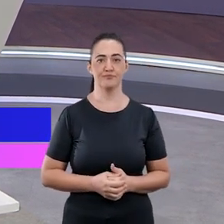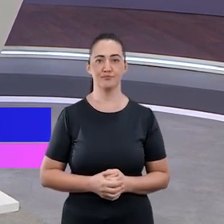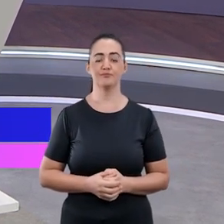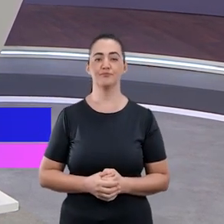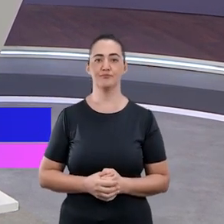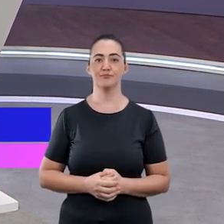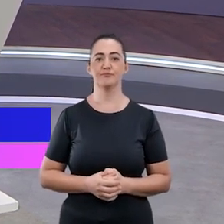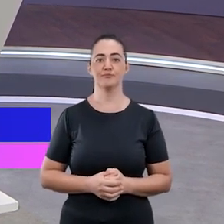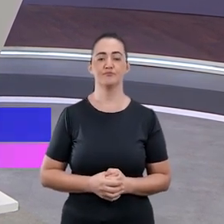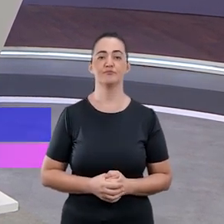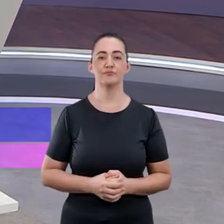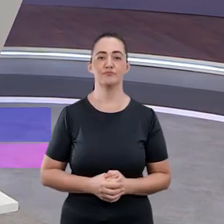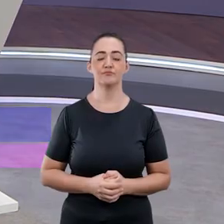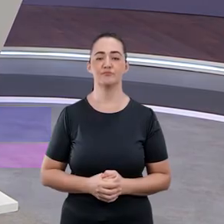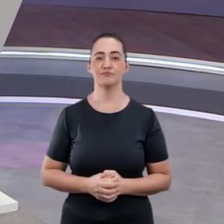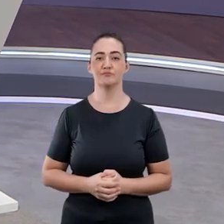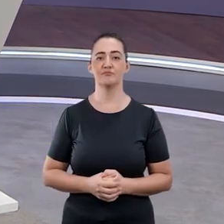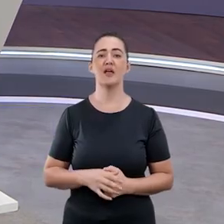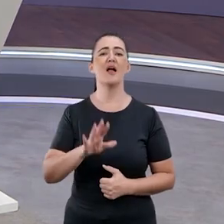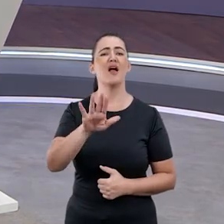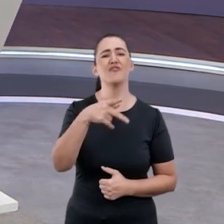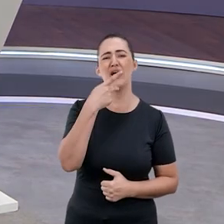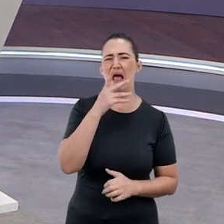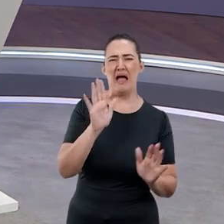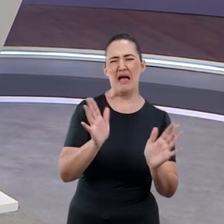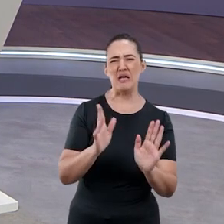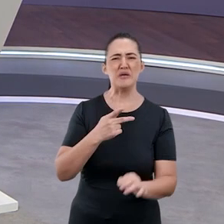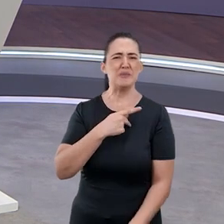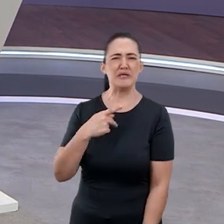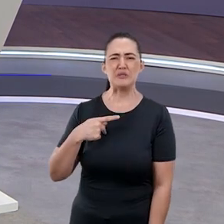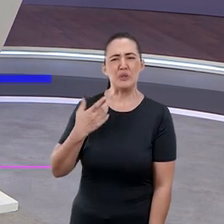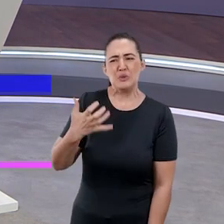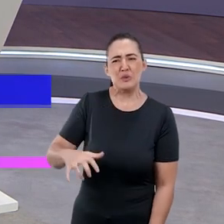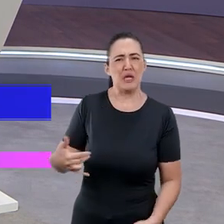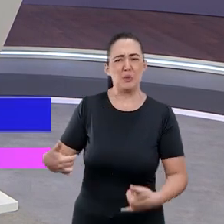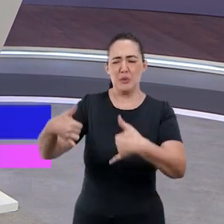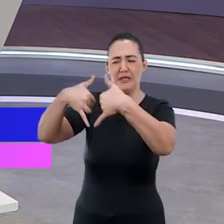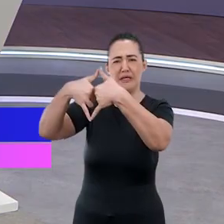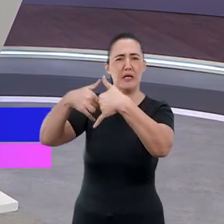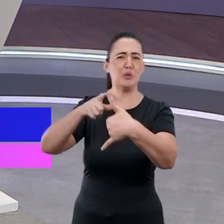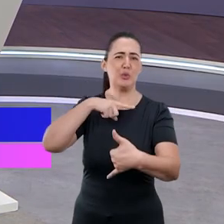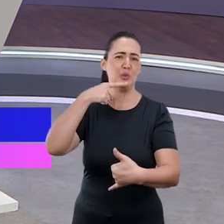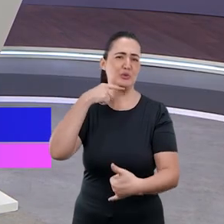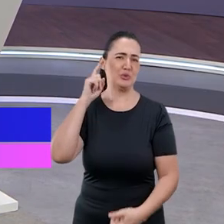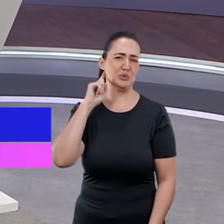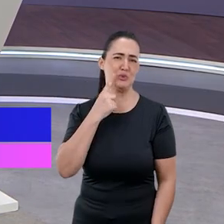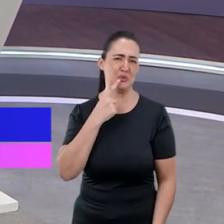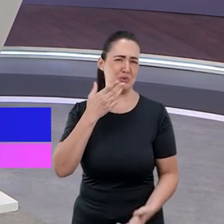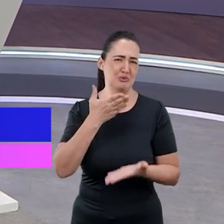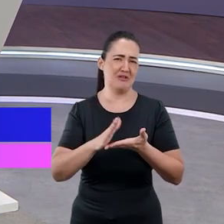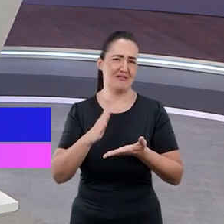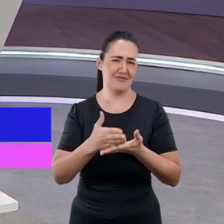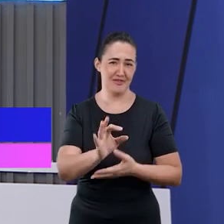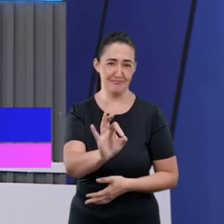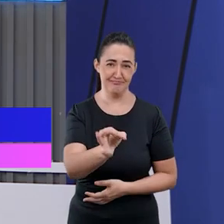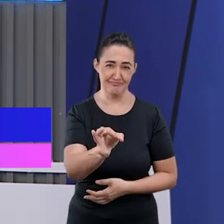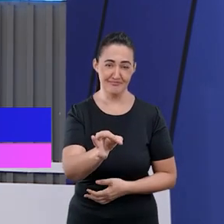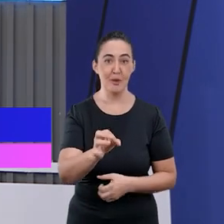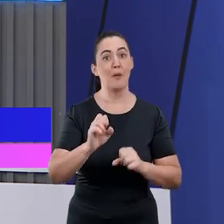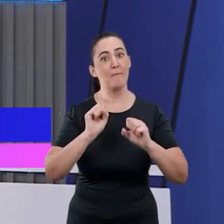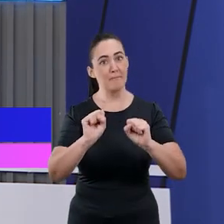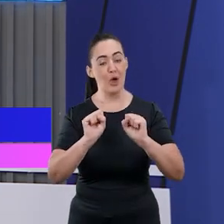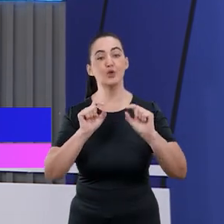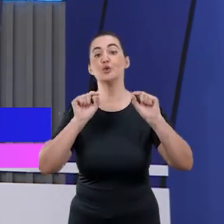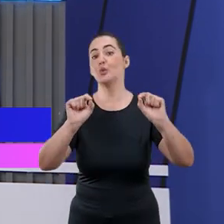31 21. Ah, pastor, eu gostaria de ir pela internet, não pelo telefone. Não tem